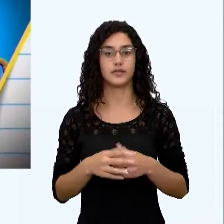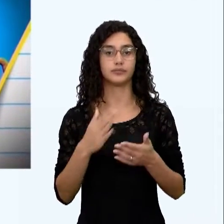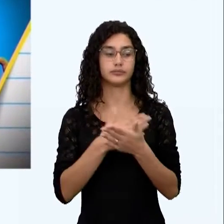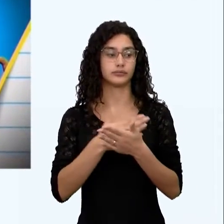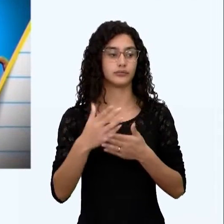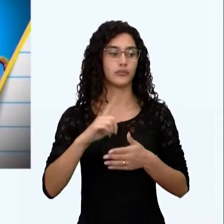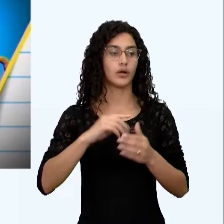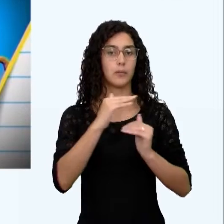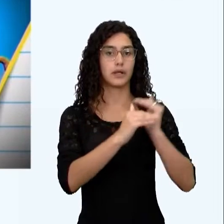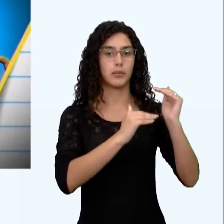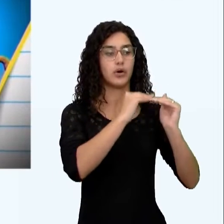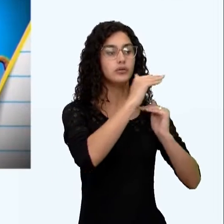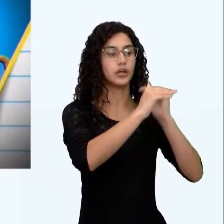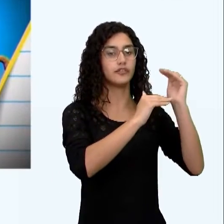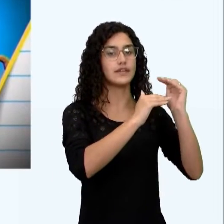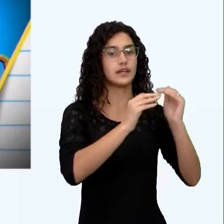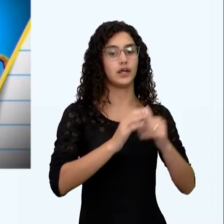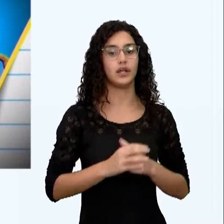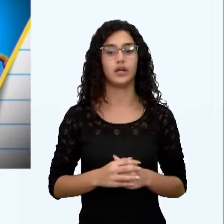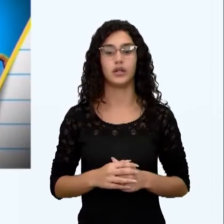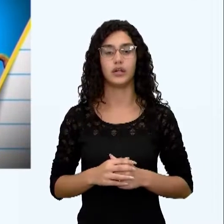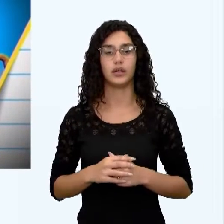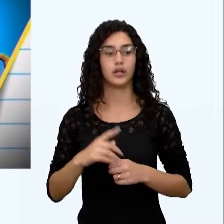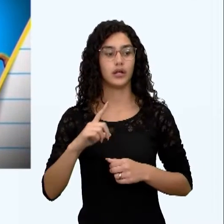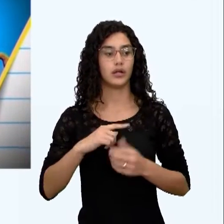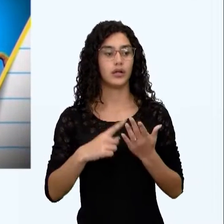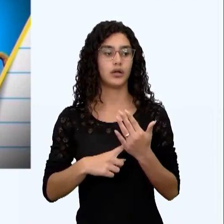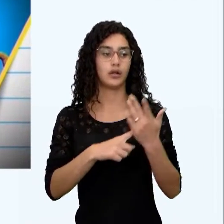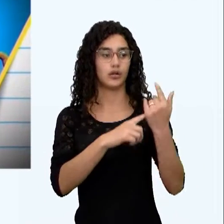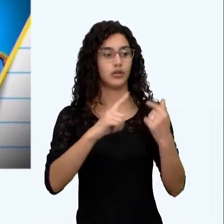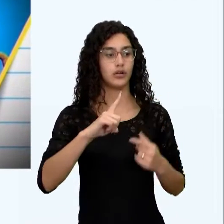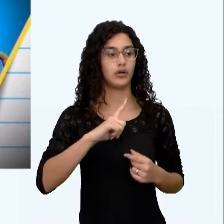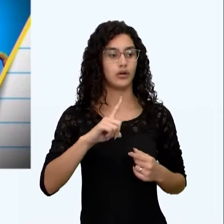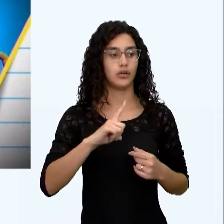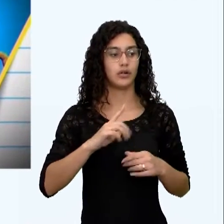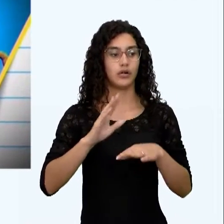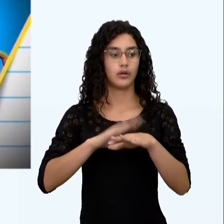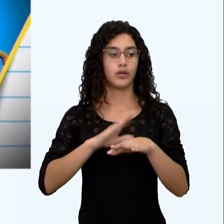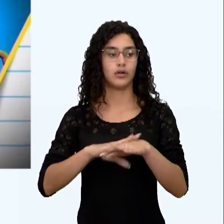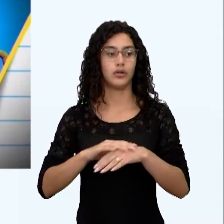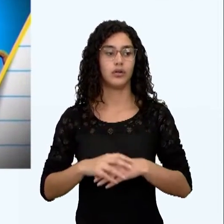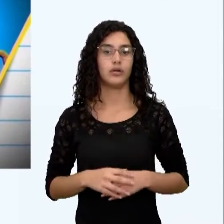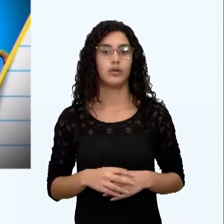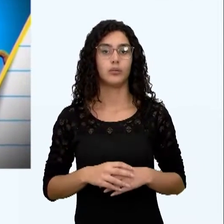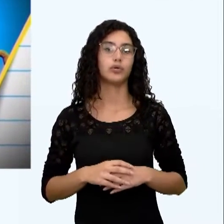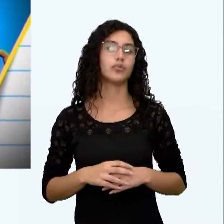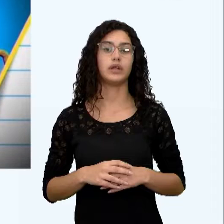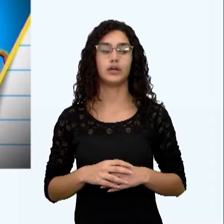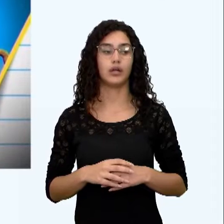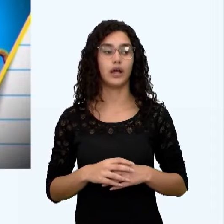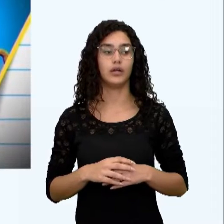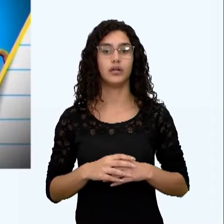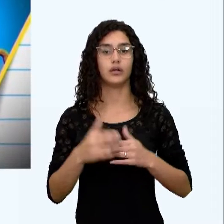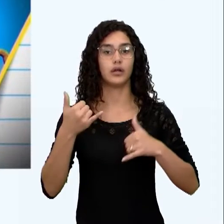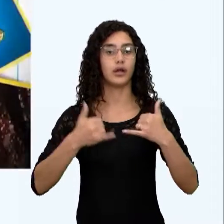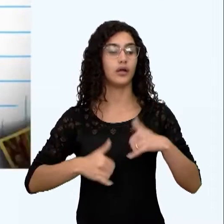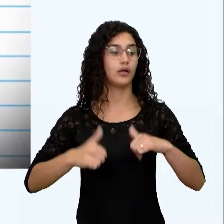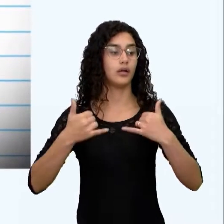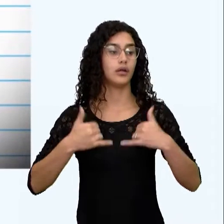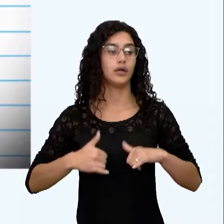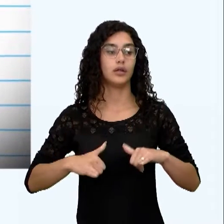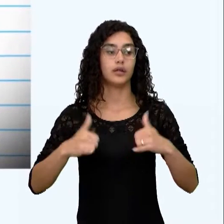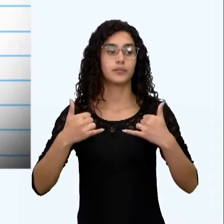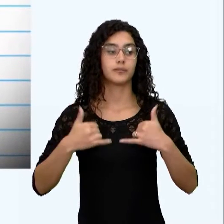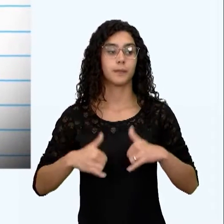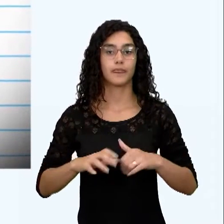Com o crescimento populacional e a demanda por maior acesso à tecnologia e conforto em curso, a necessidade de energia só tende a aumentar. Contudo,